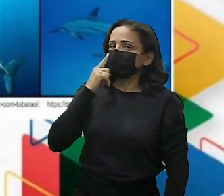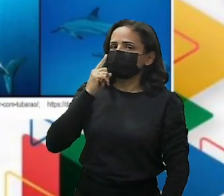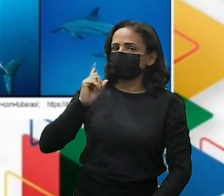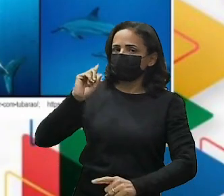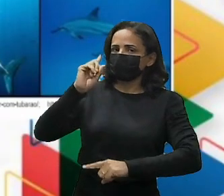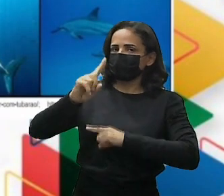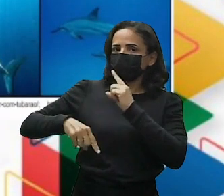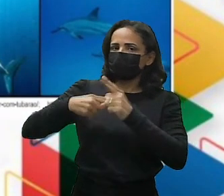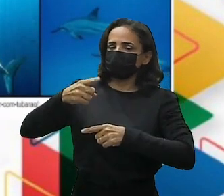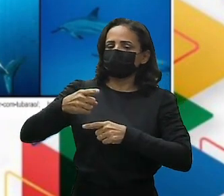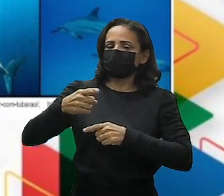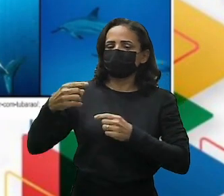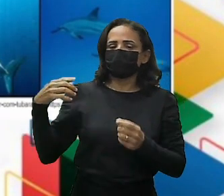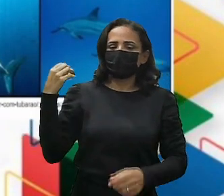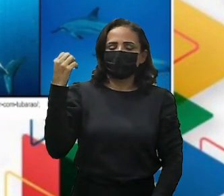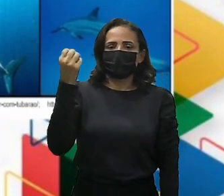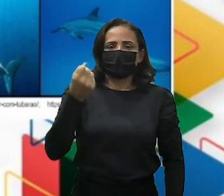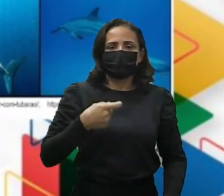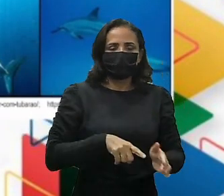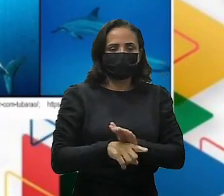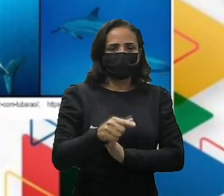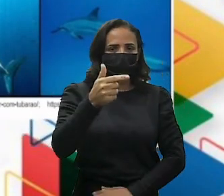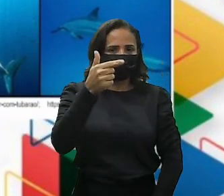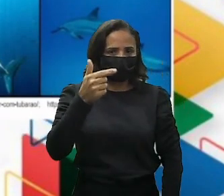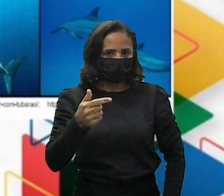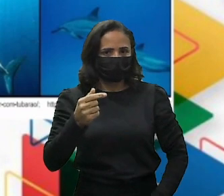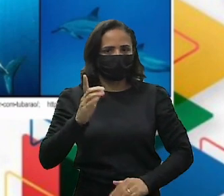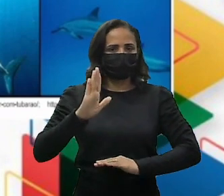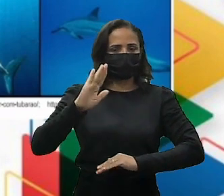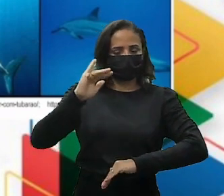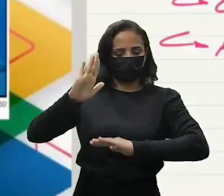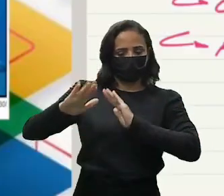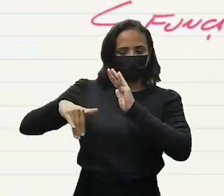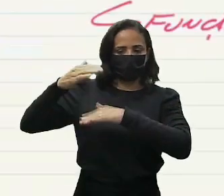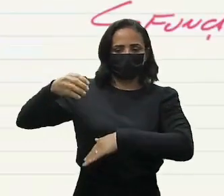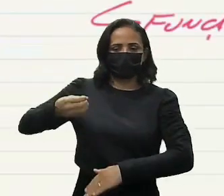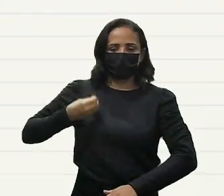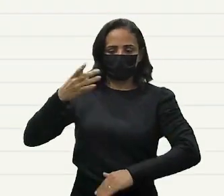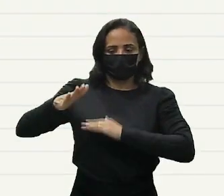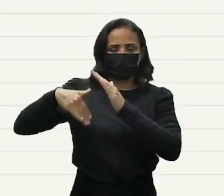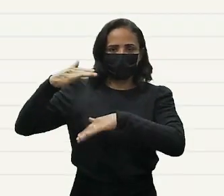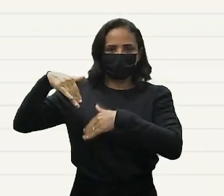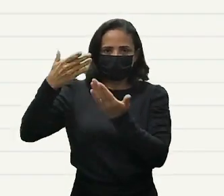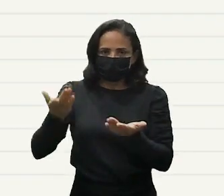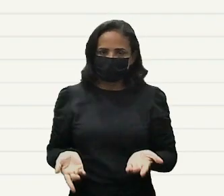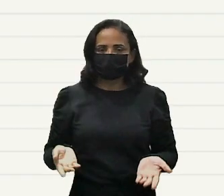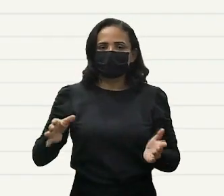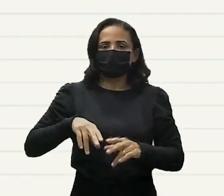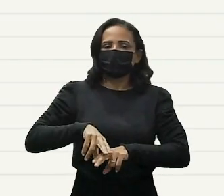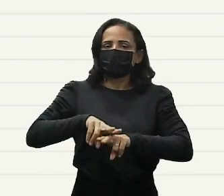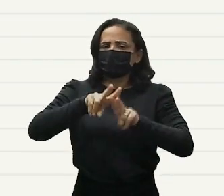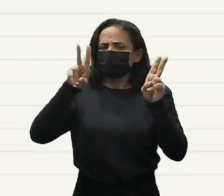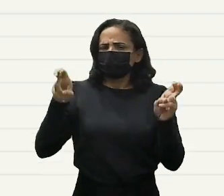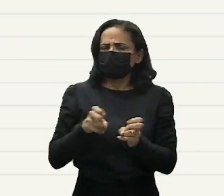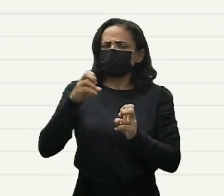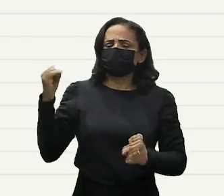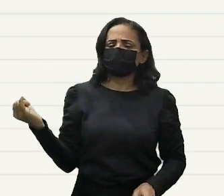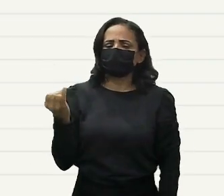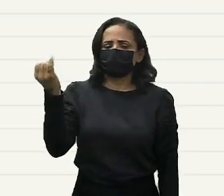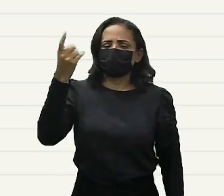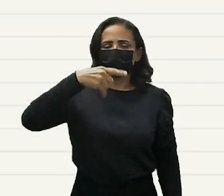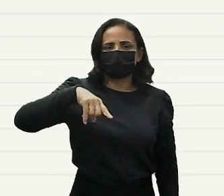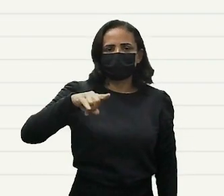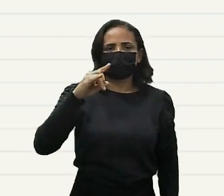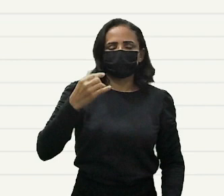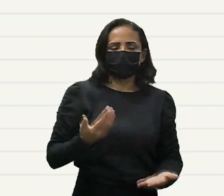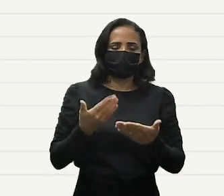A questão 02 foi de evolução, falando exatamente das evidências evolutivas, uma questão muito boa, tá? De um assunto que aparece muito exatamente nessa